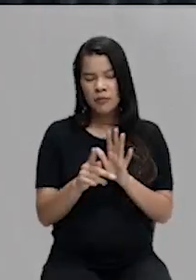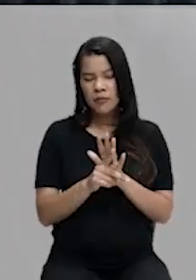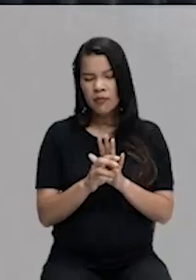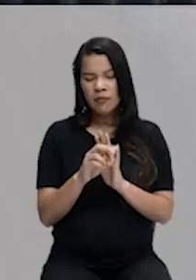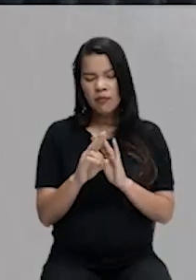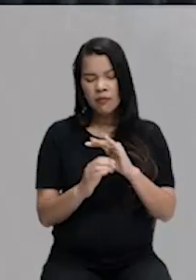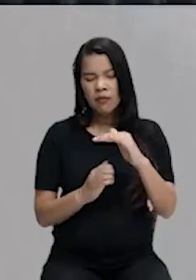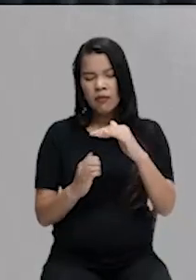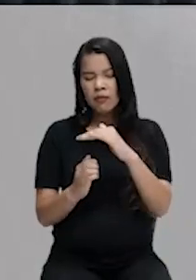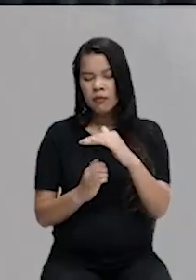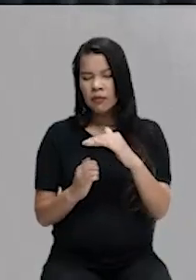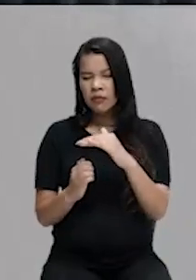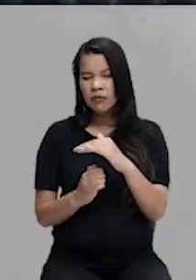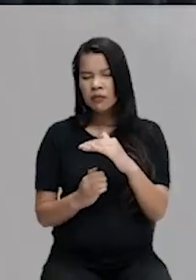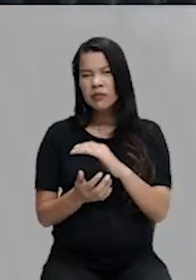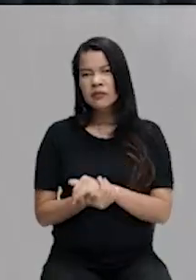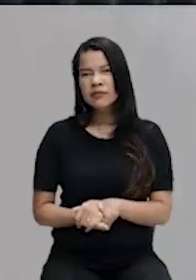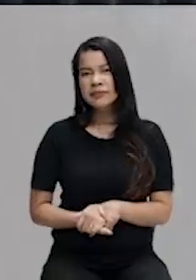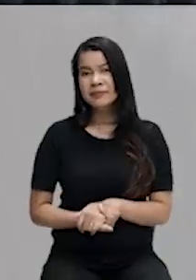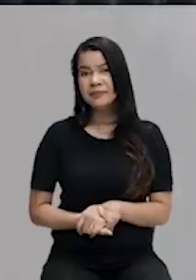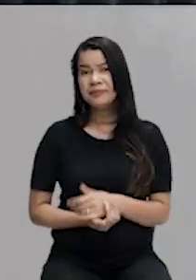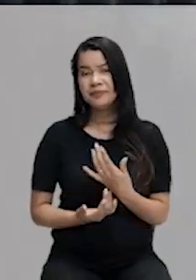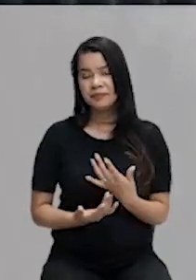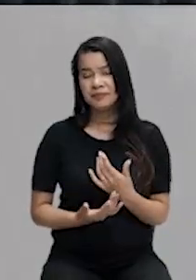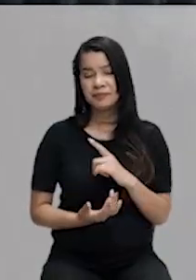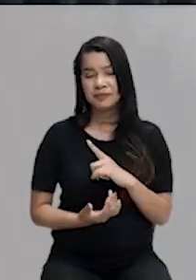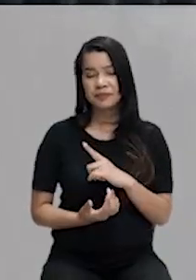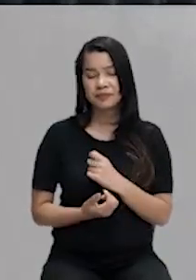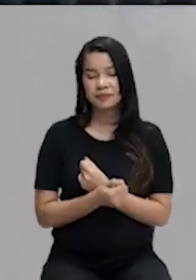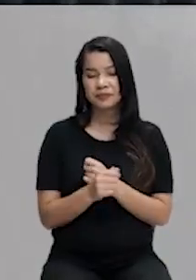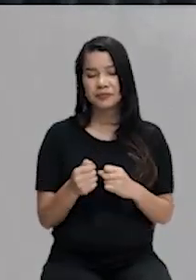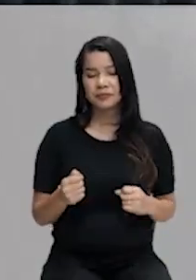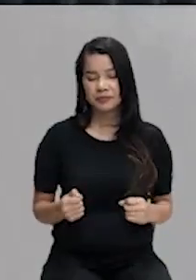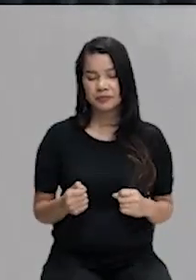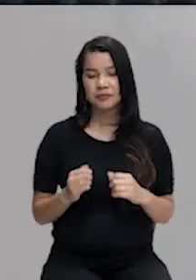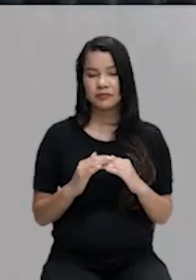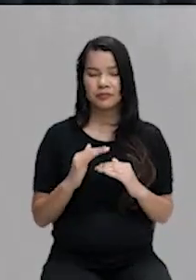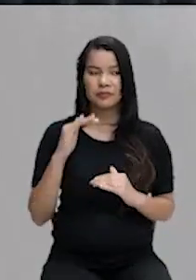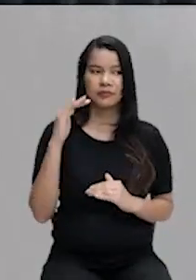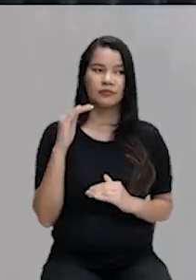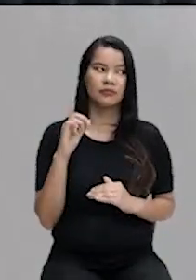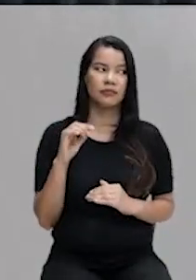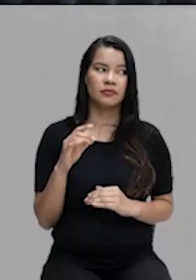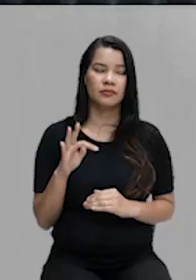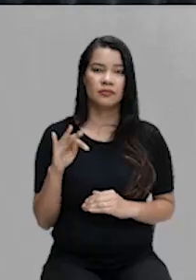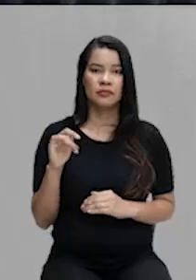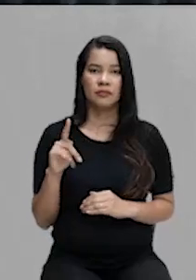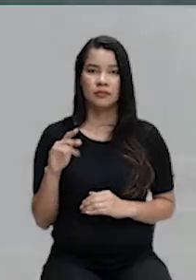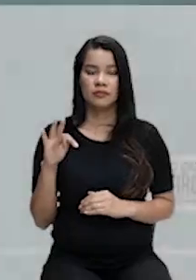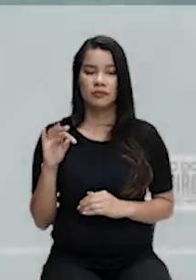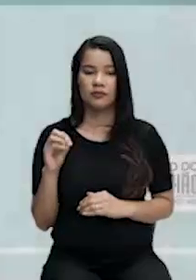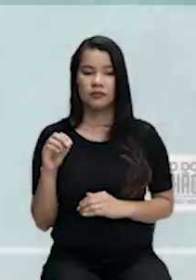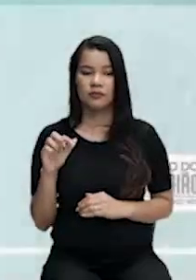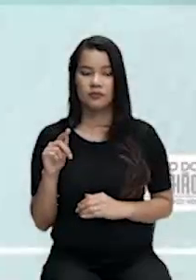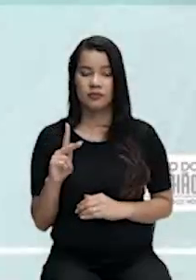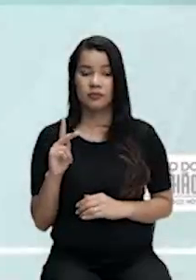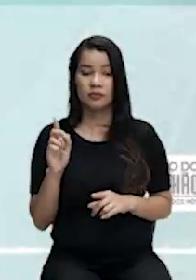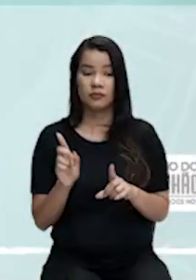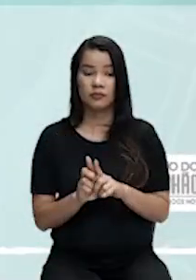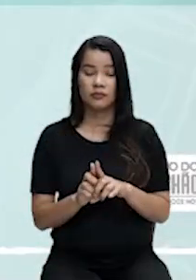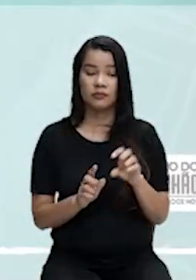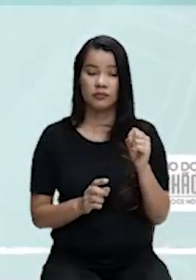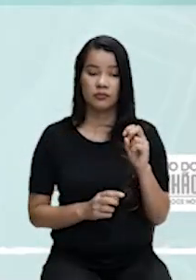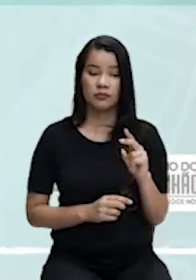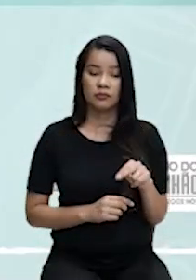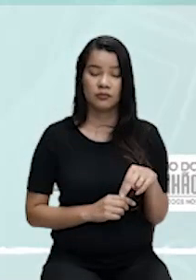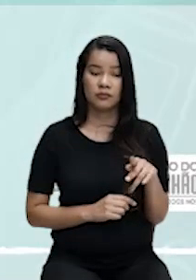das empresas, foram uma das redes que teve o maior crescimento, que é o TikTok. O Snapchat